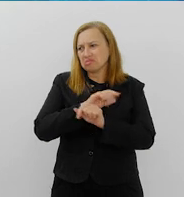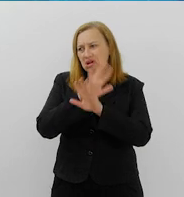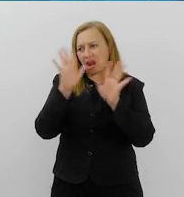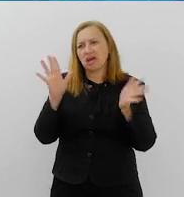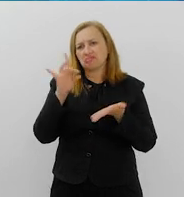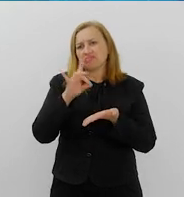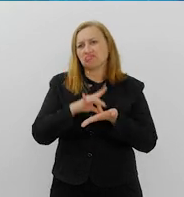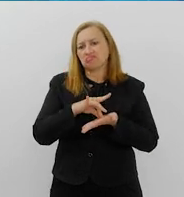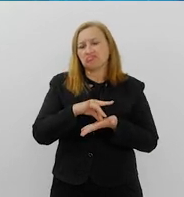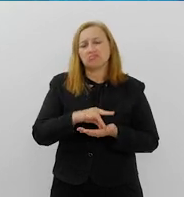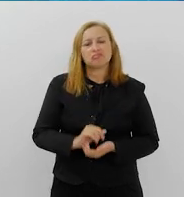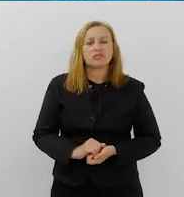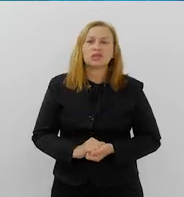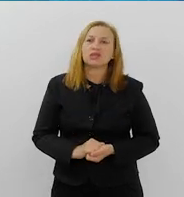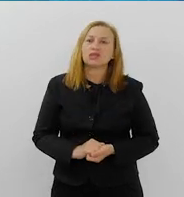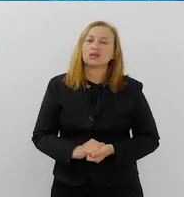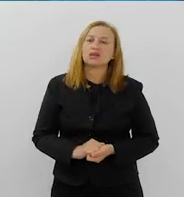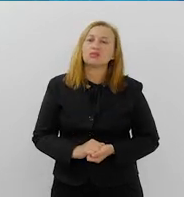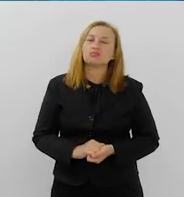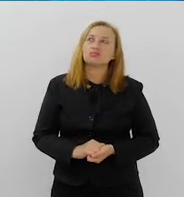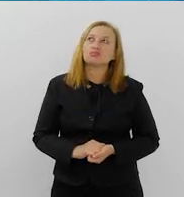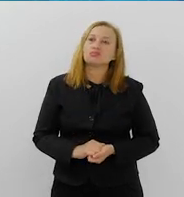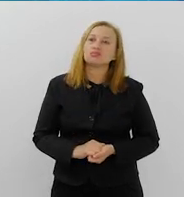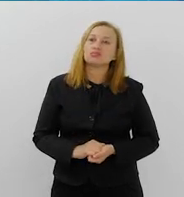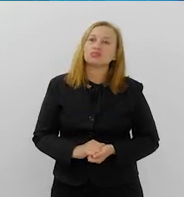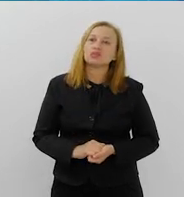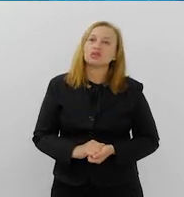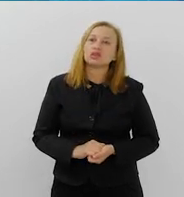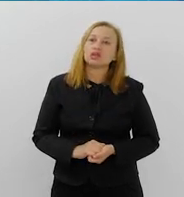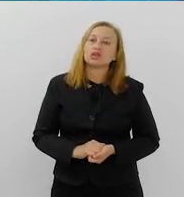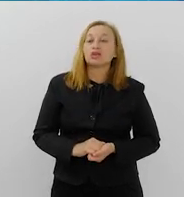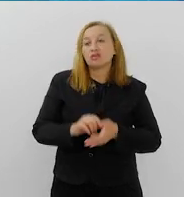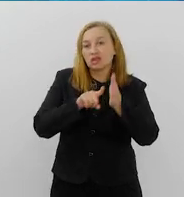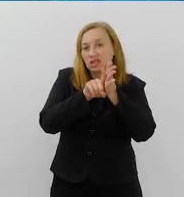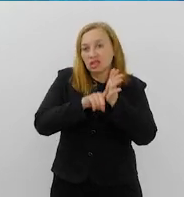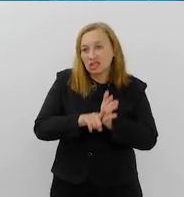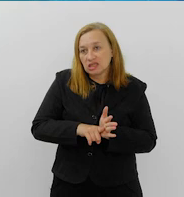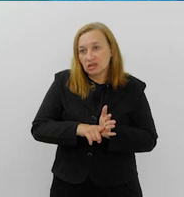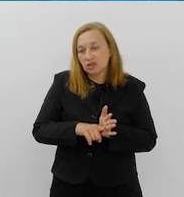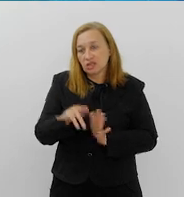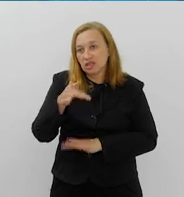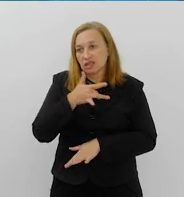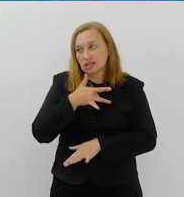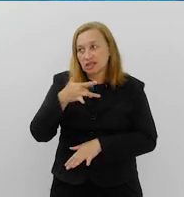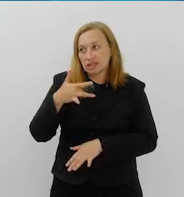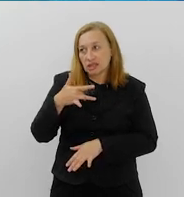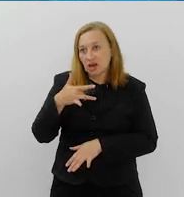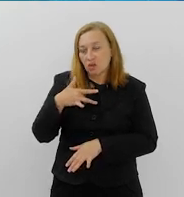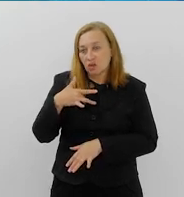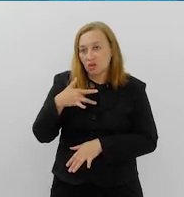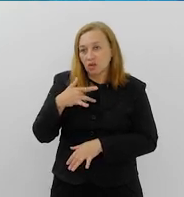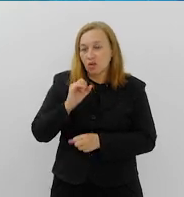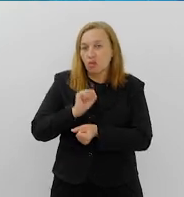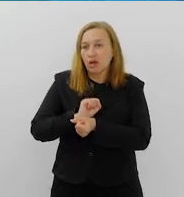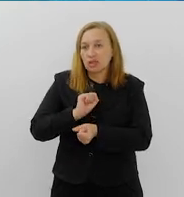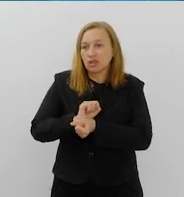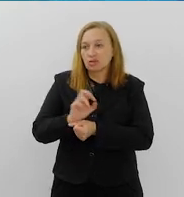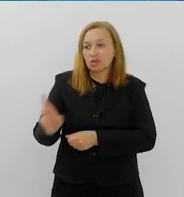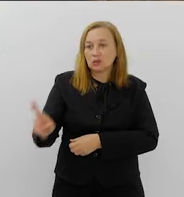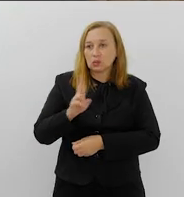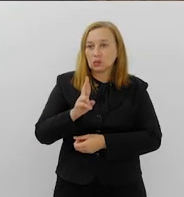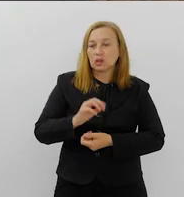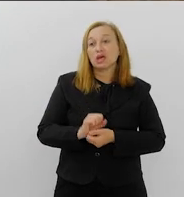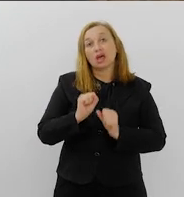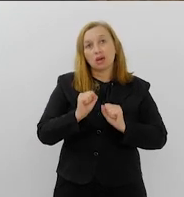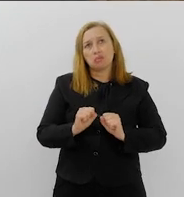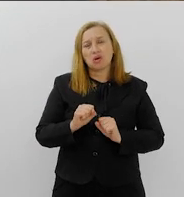bem clara e real ali. Eu estou fazendo alguns exames de saúde, estou aguardando um